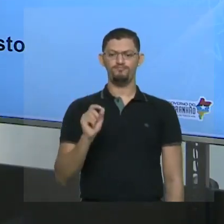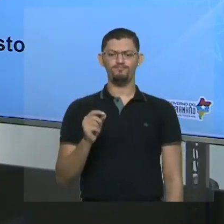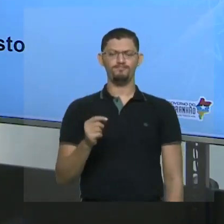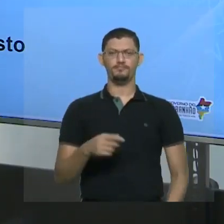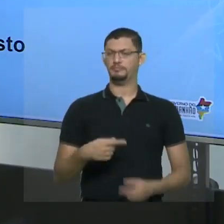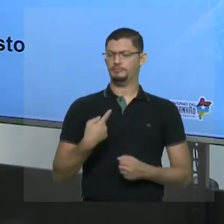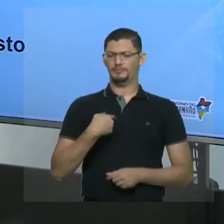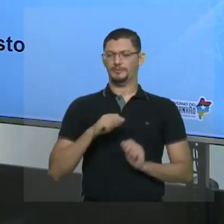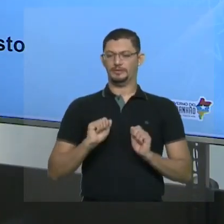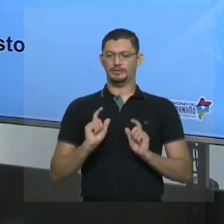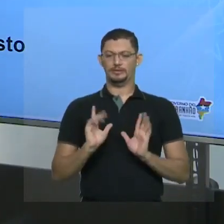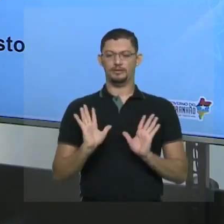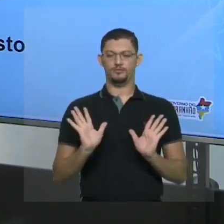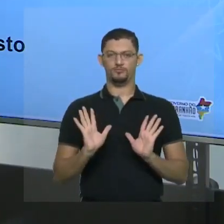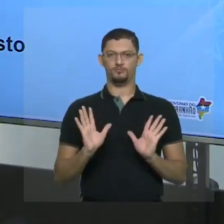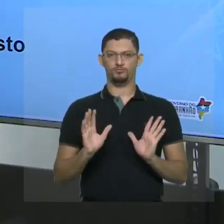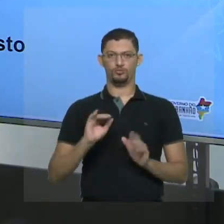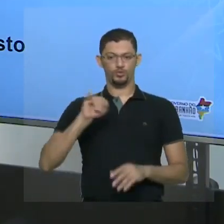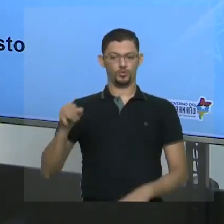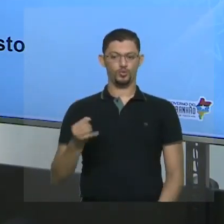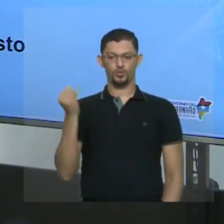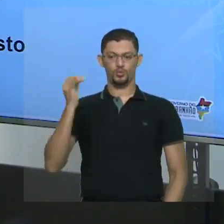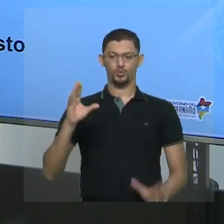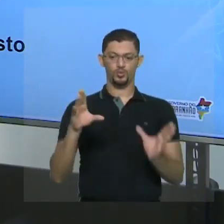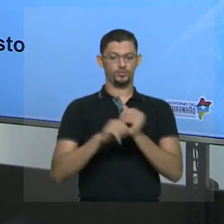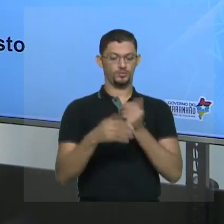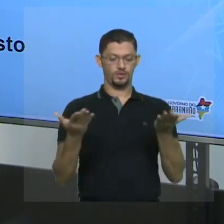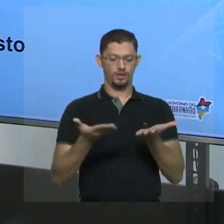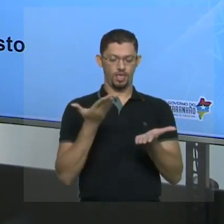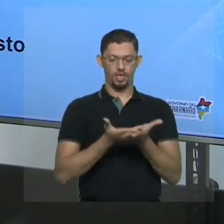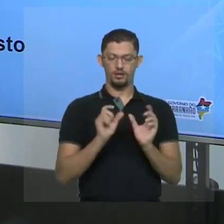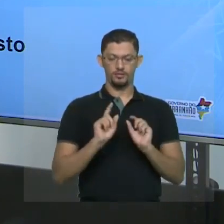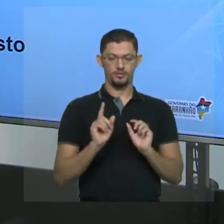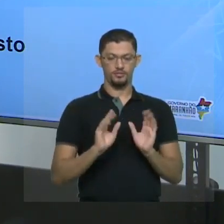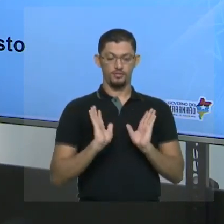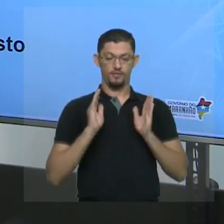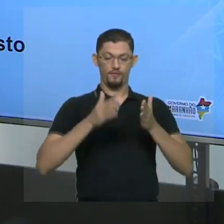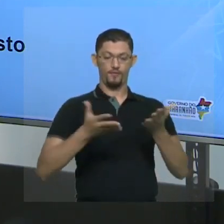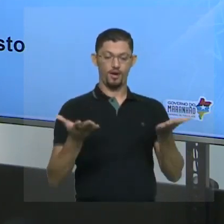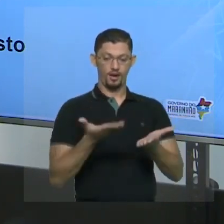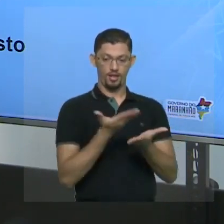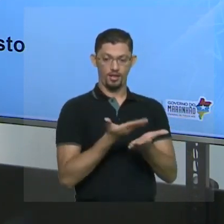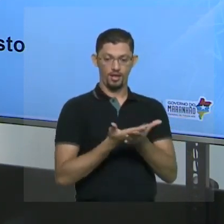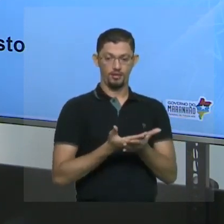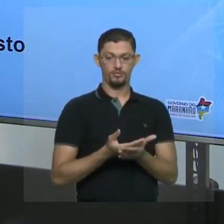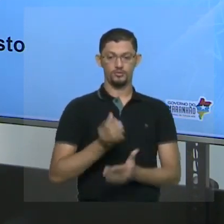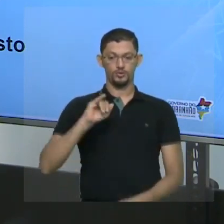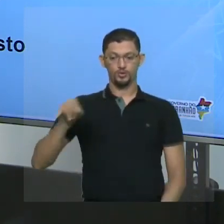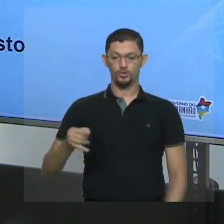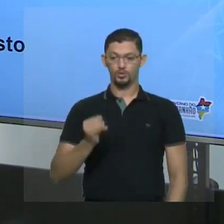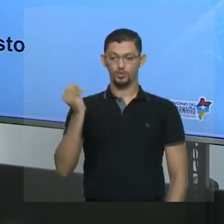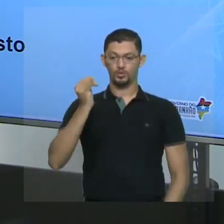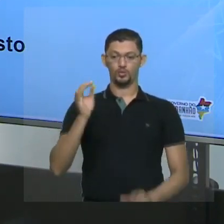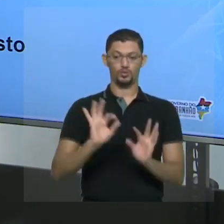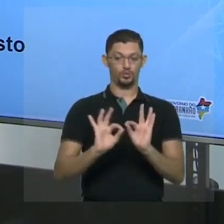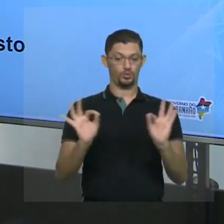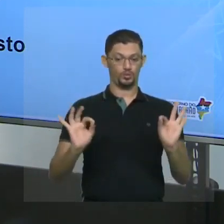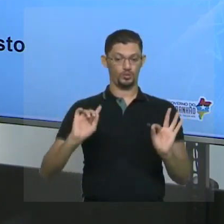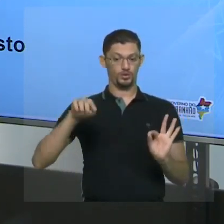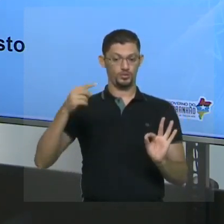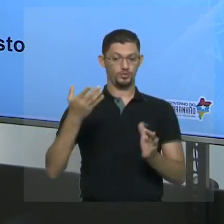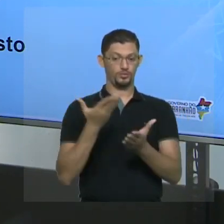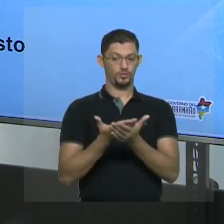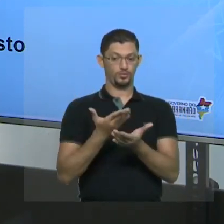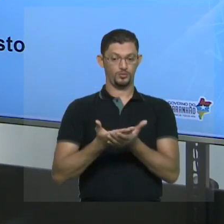vou trabalhar juro composto nesta aula, nós vamos focar em juro simples. E aí, numa próxima aula, a gente pode